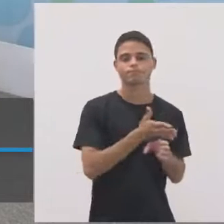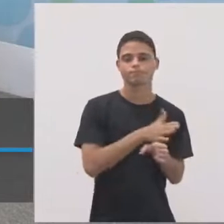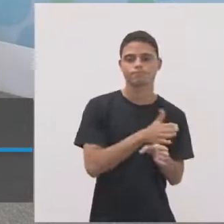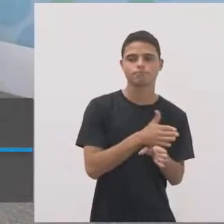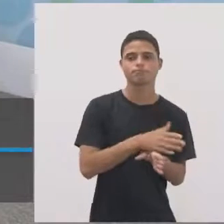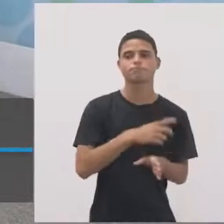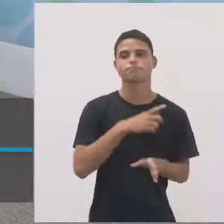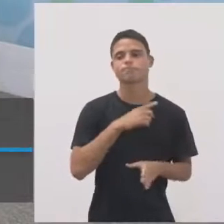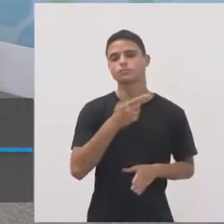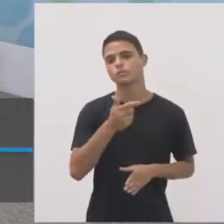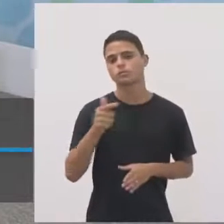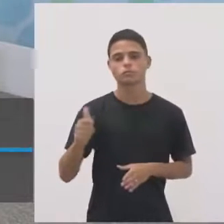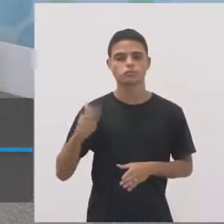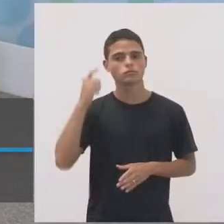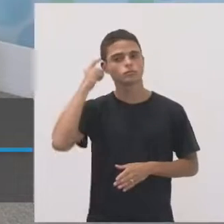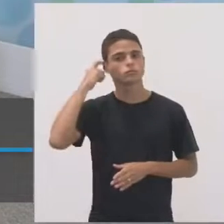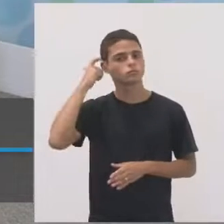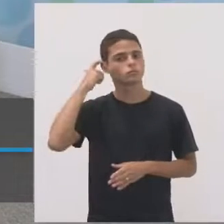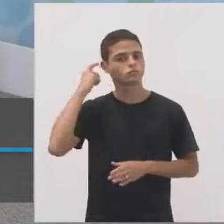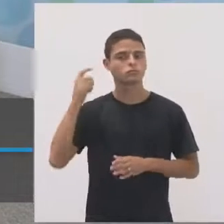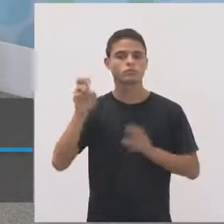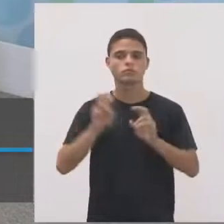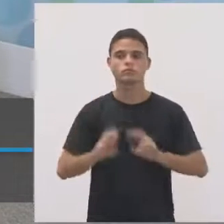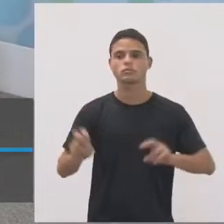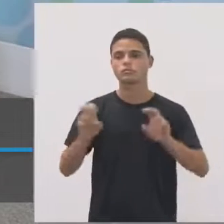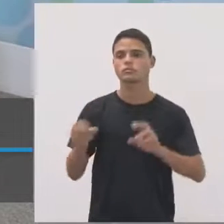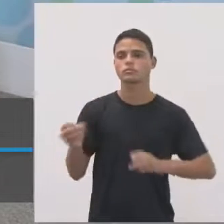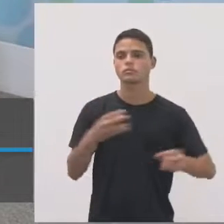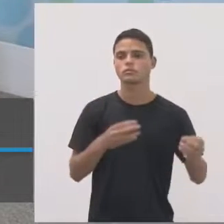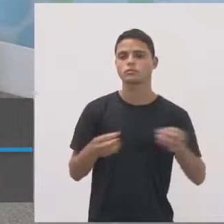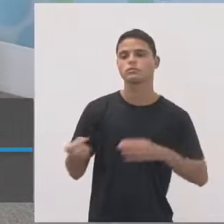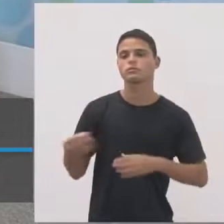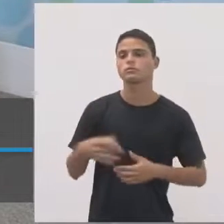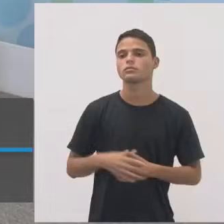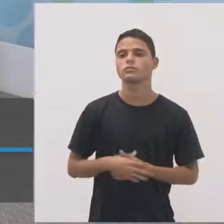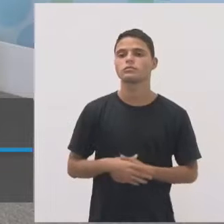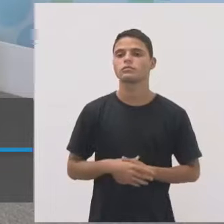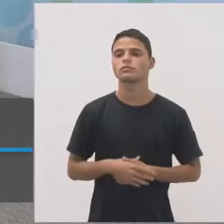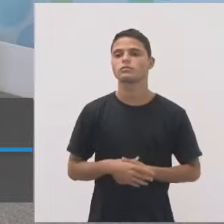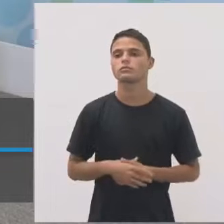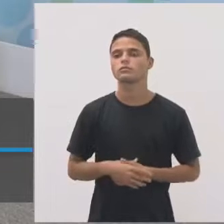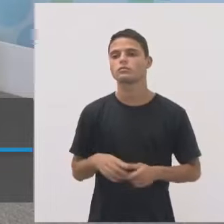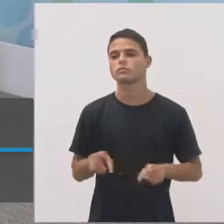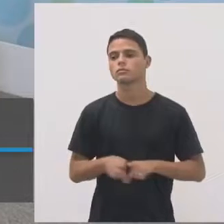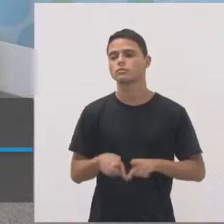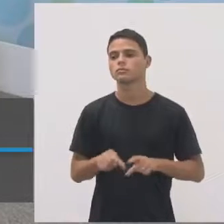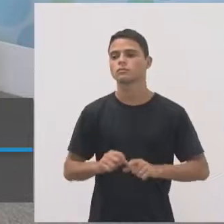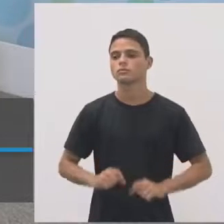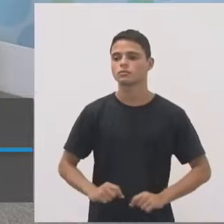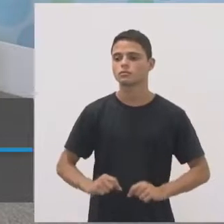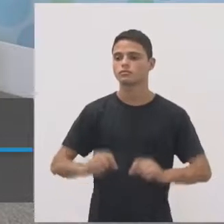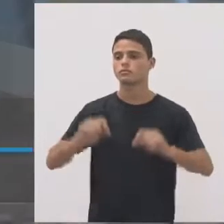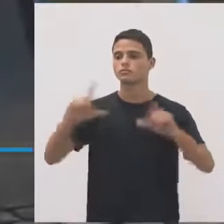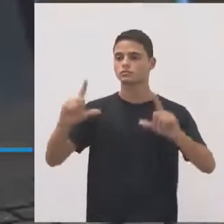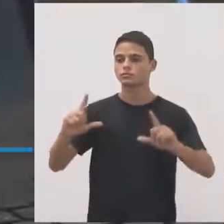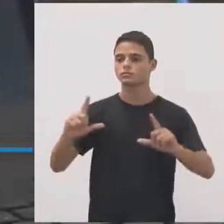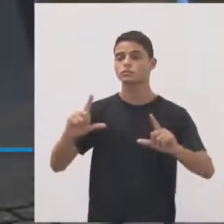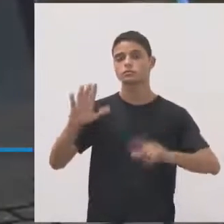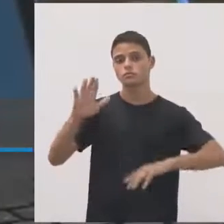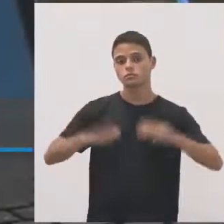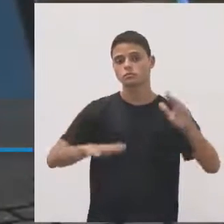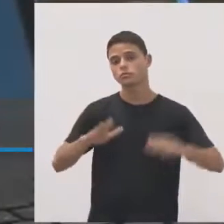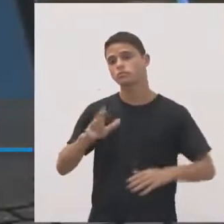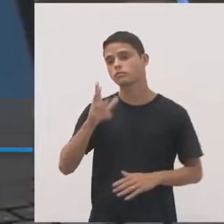os computadores novos. Nem aqui Na EFAP, né? Então, a gente liga o computador e às vezes demora. É 5, 10 minutos